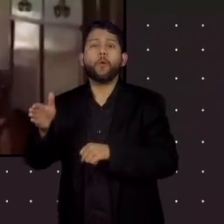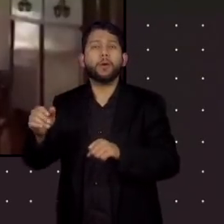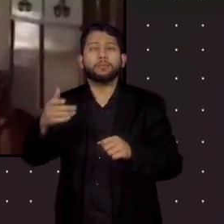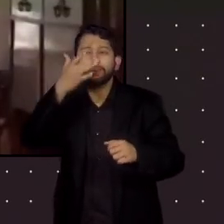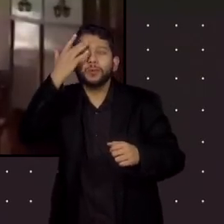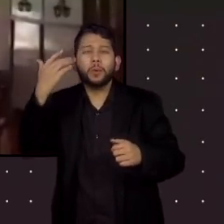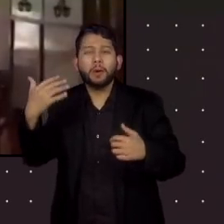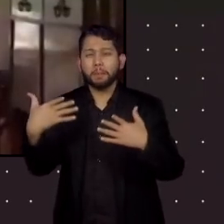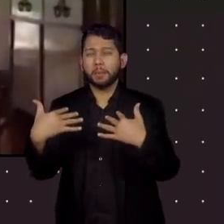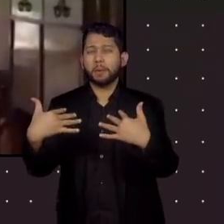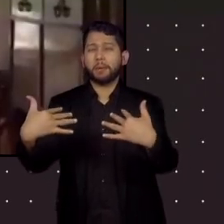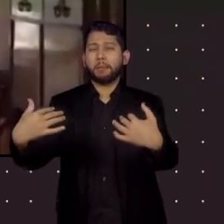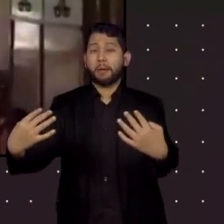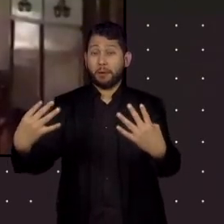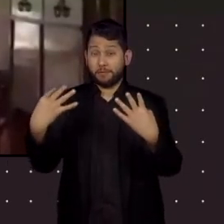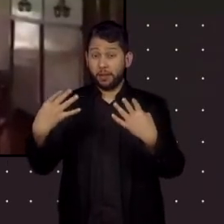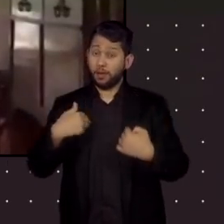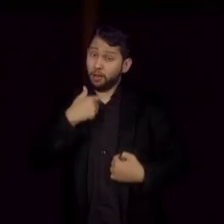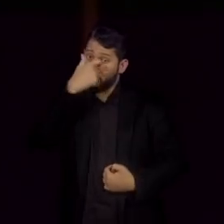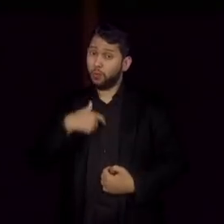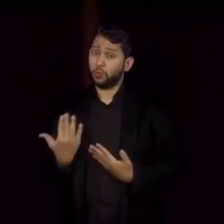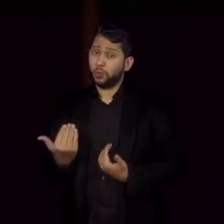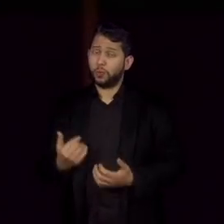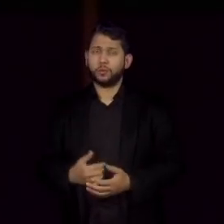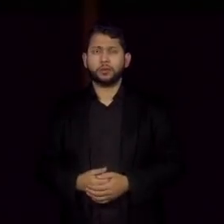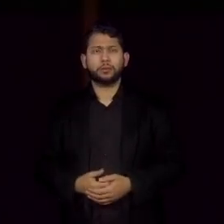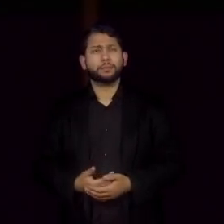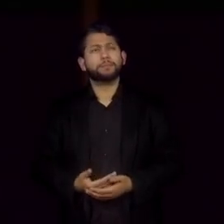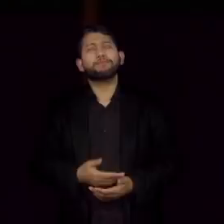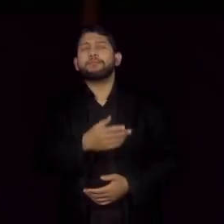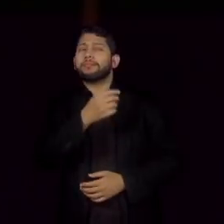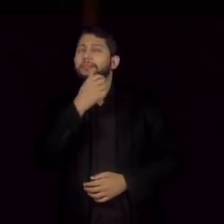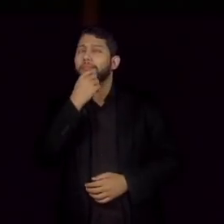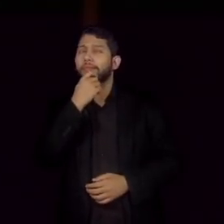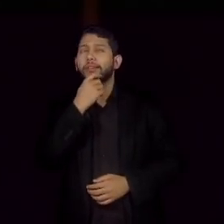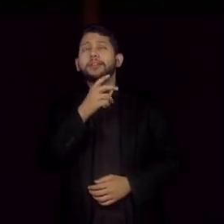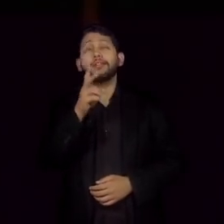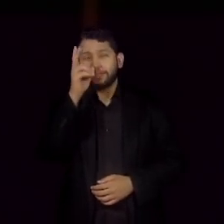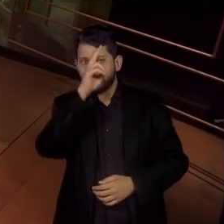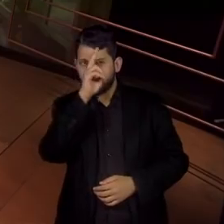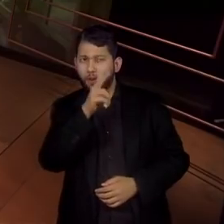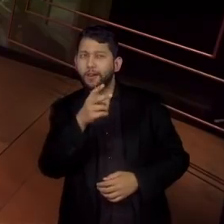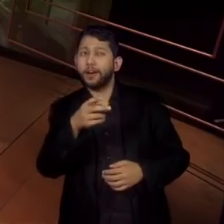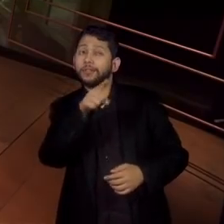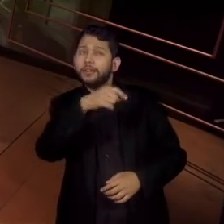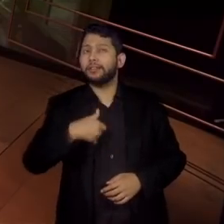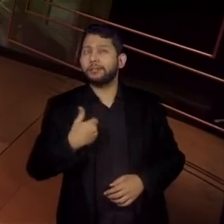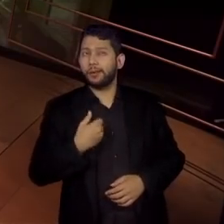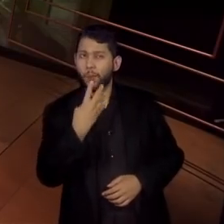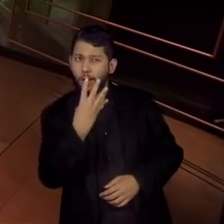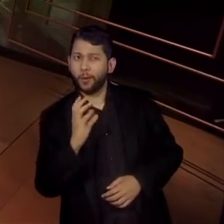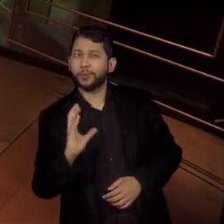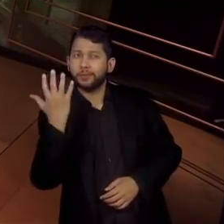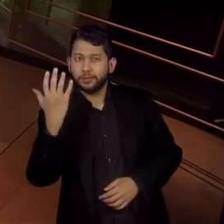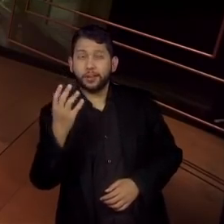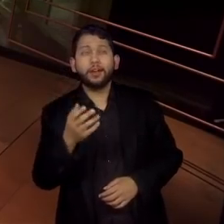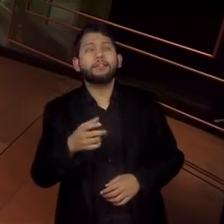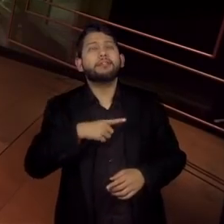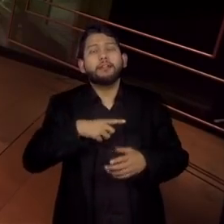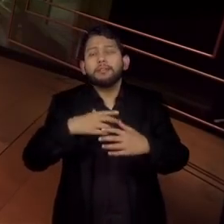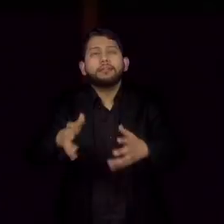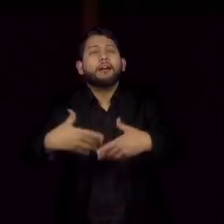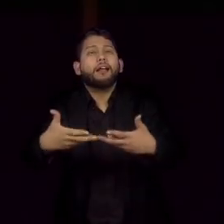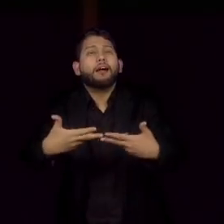muito, muito menina. E aí, como é que é aquela história que você, com 4 anos de idade, ia vender verduras